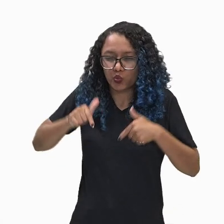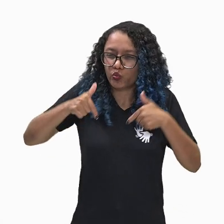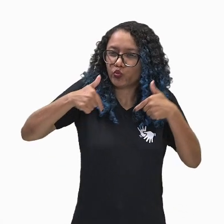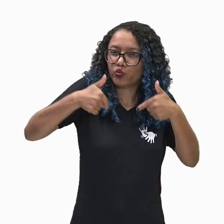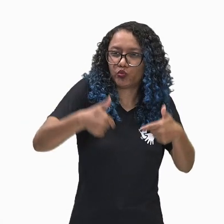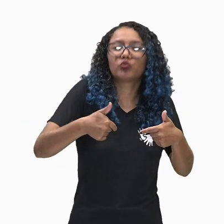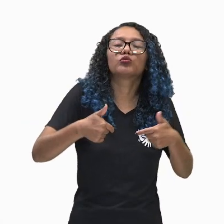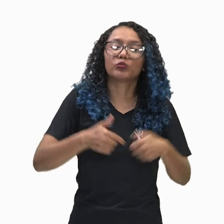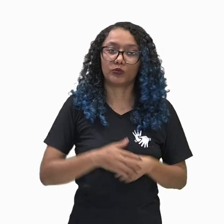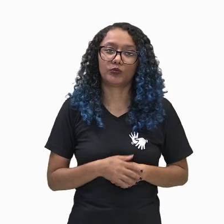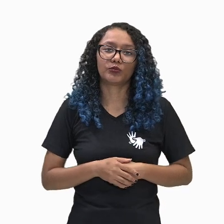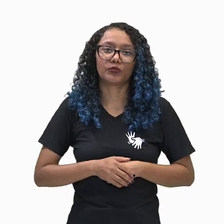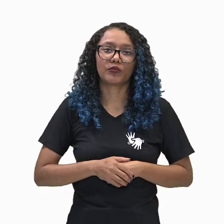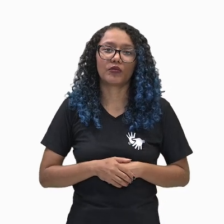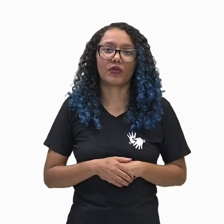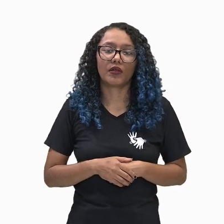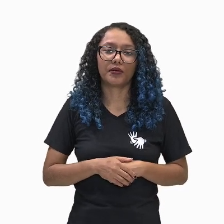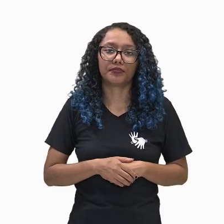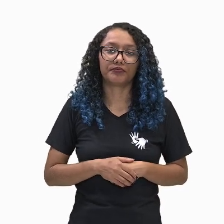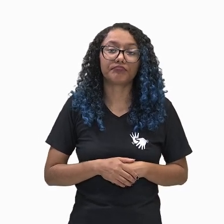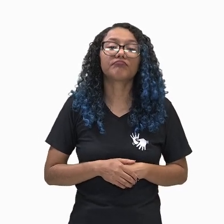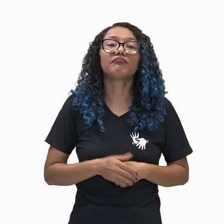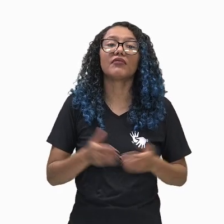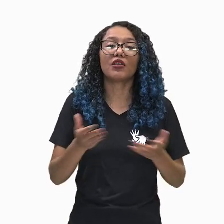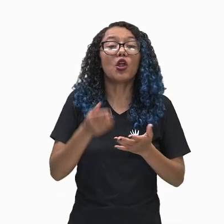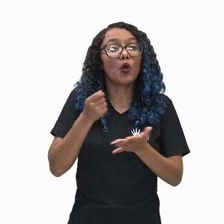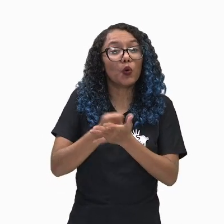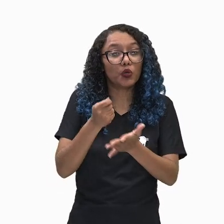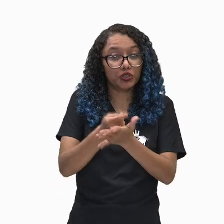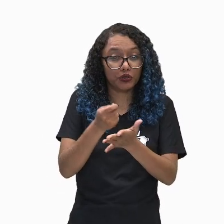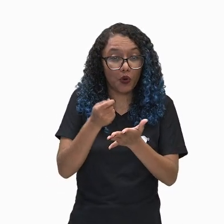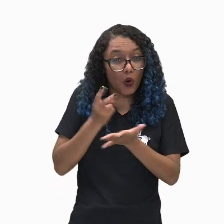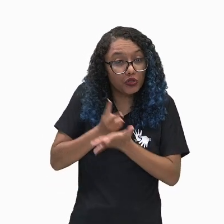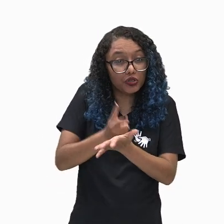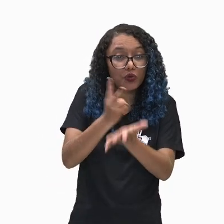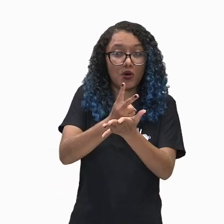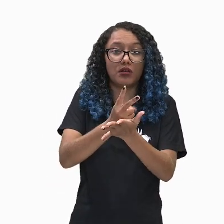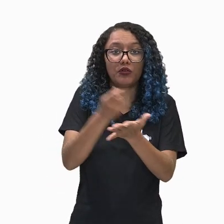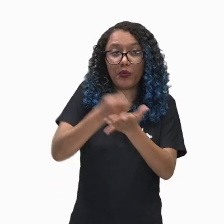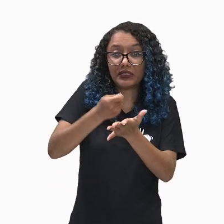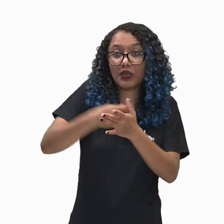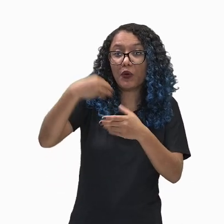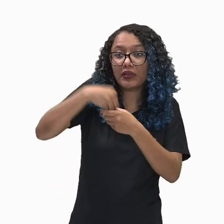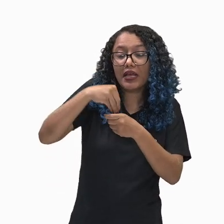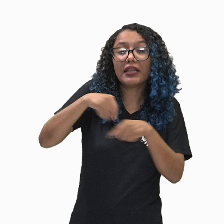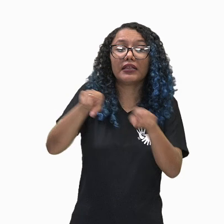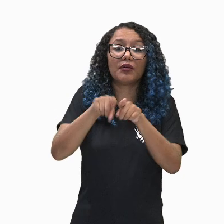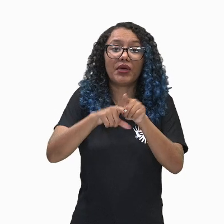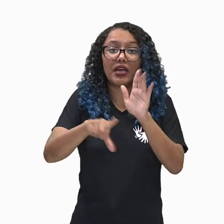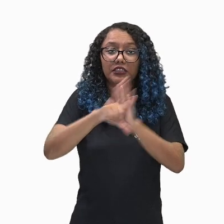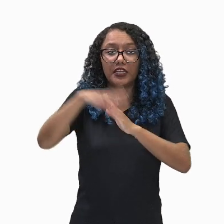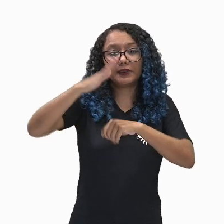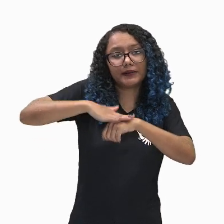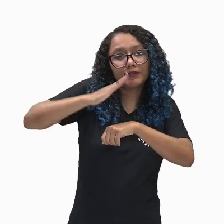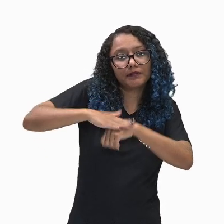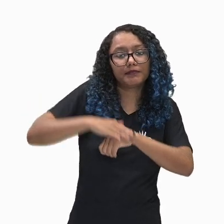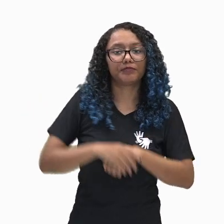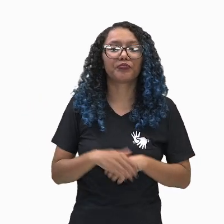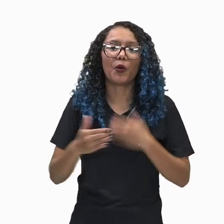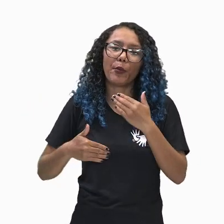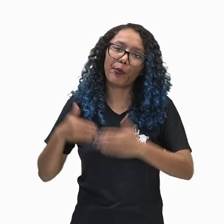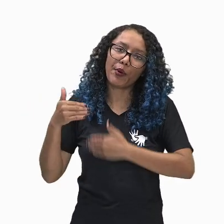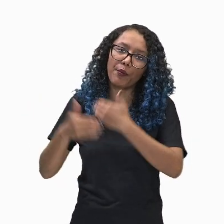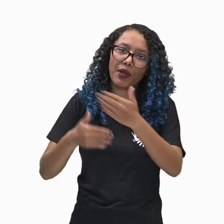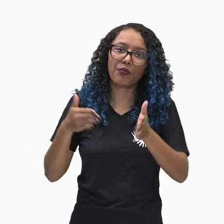um pouco sobre essa pressão interna, e aí eu vou falar, então, sobre as leis emancipatórias, tá? Então, ao longo do período da